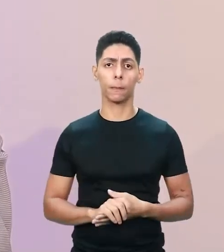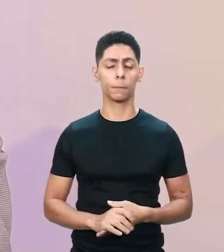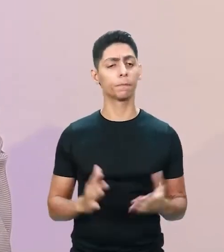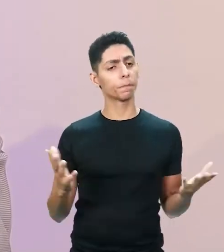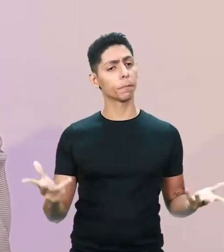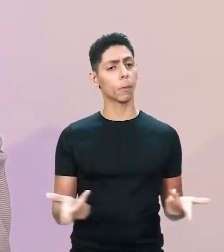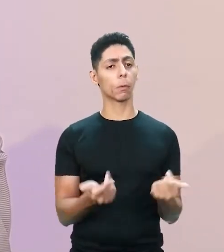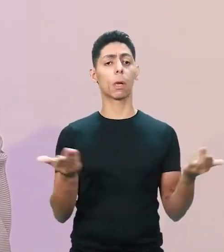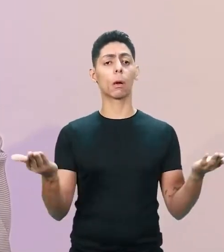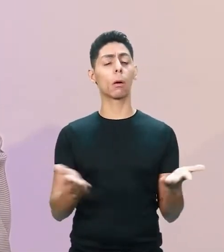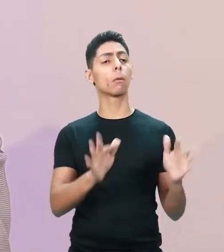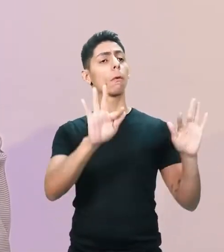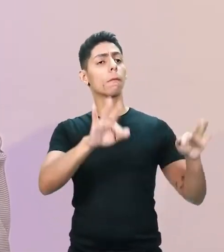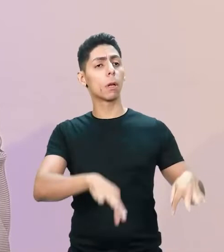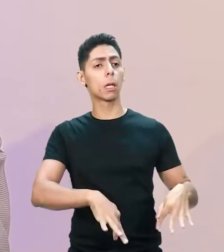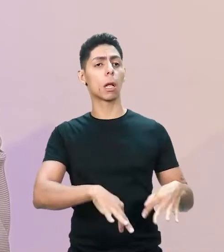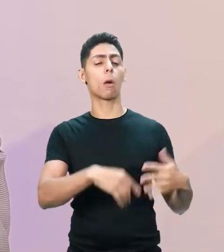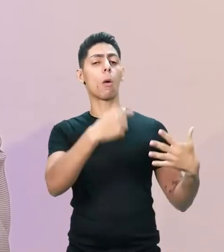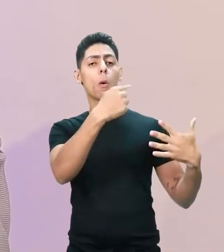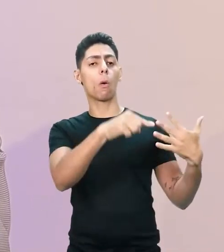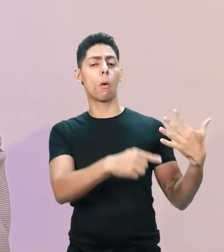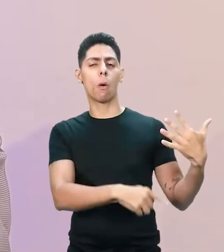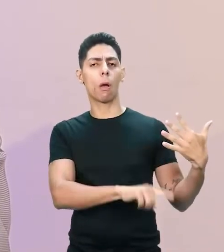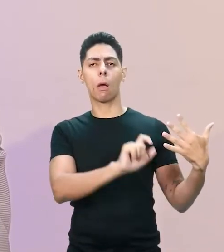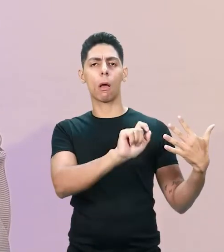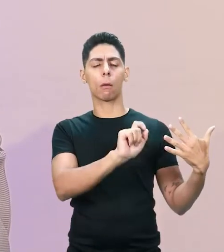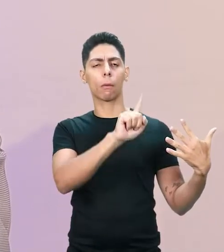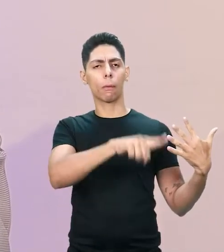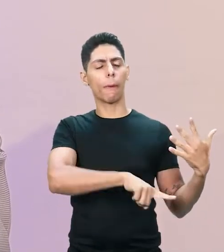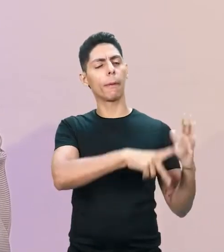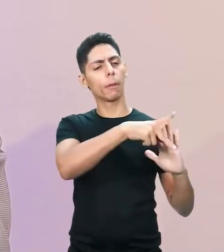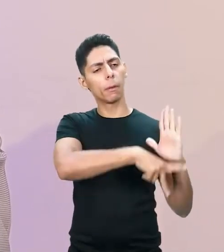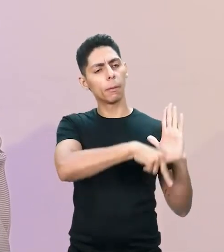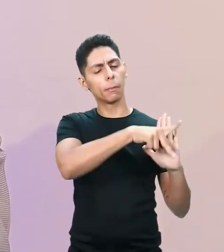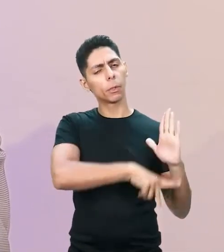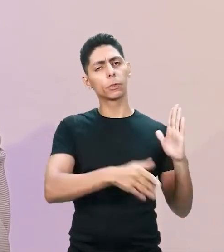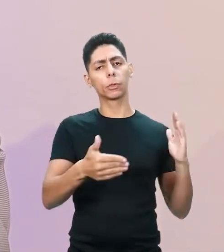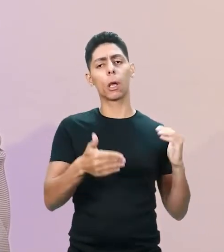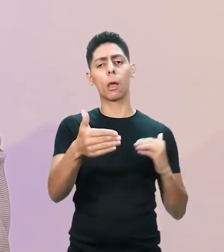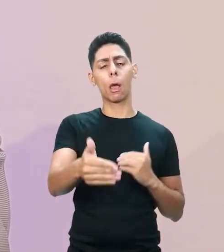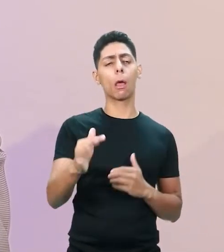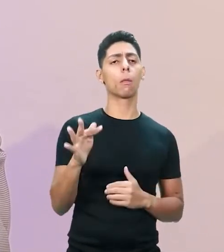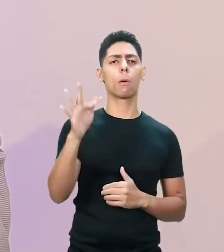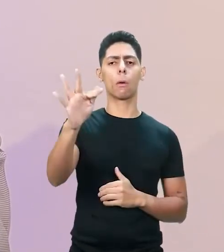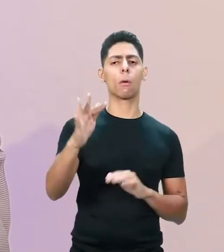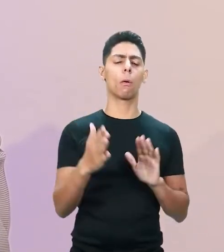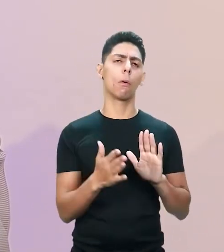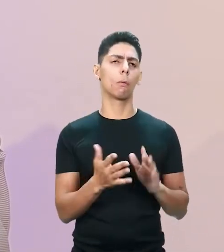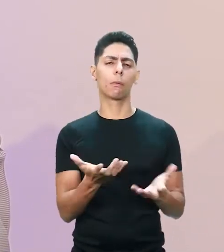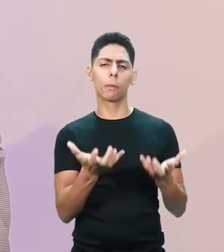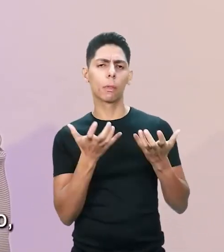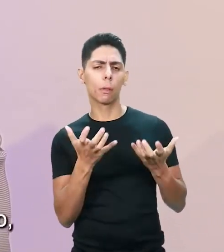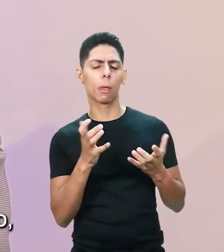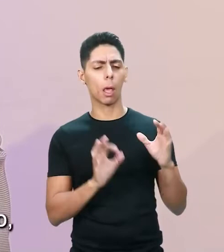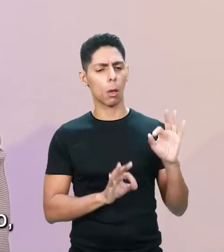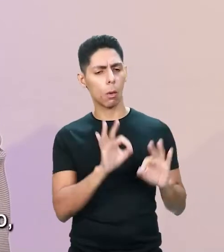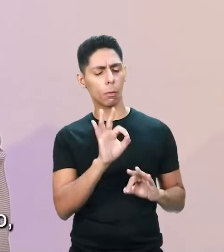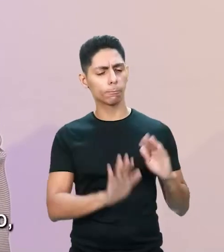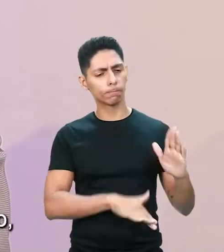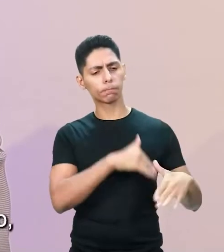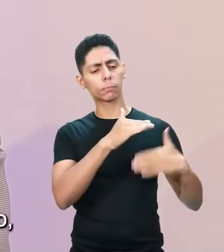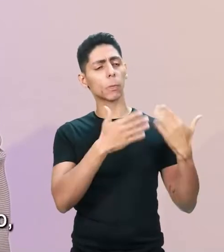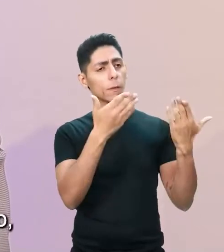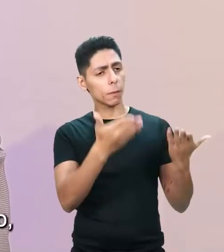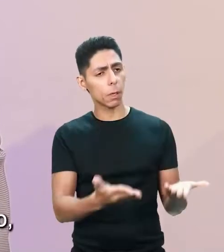E para encerrar, quais os próximos planos, o que é que você pretende desenvolver? O senhor que é